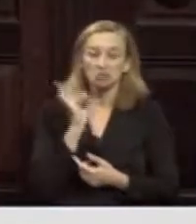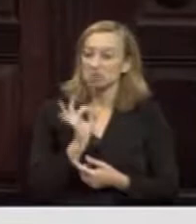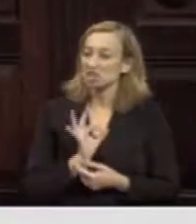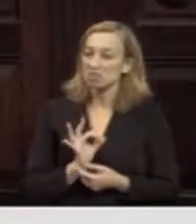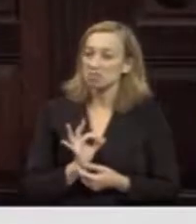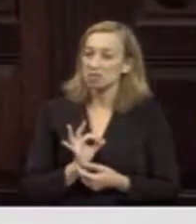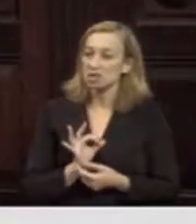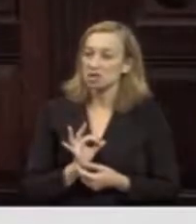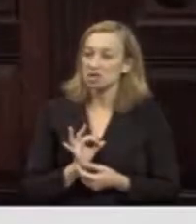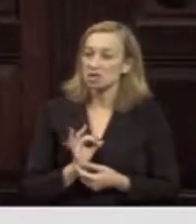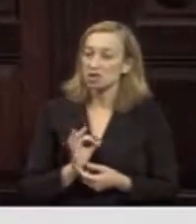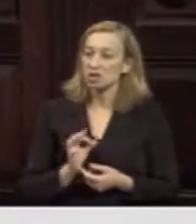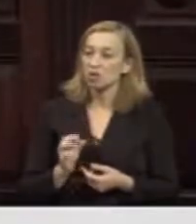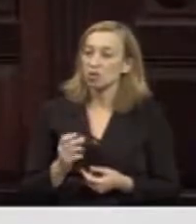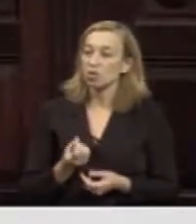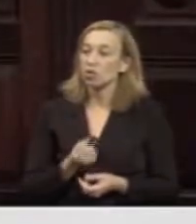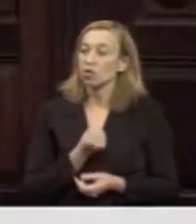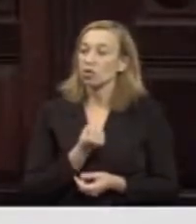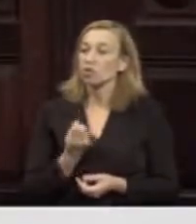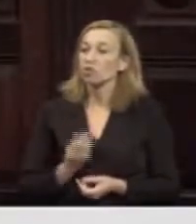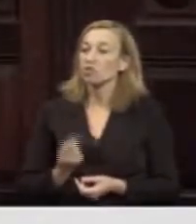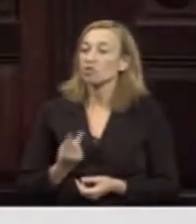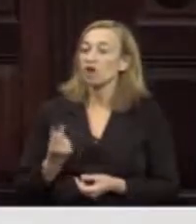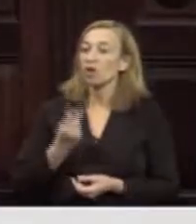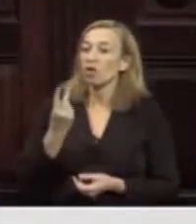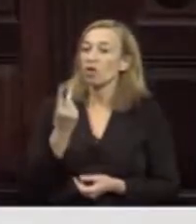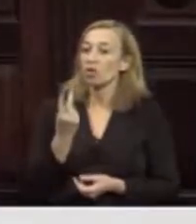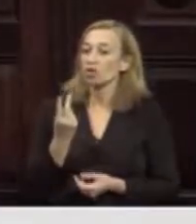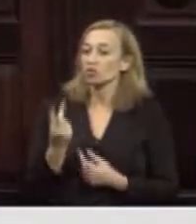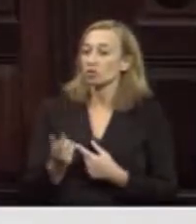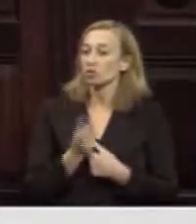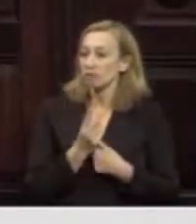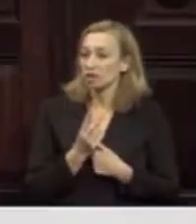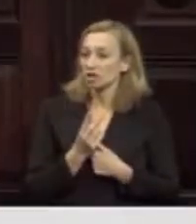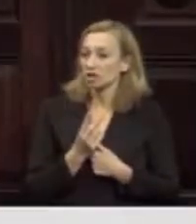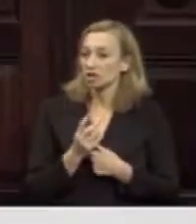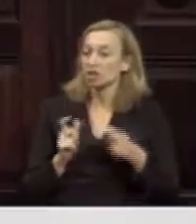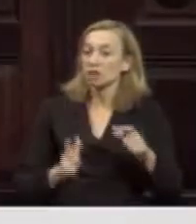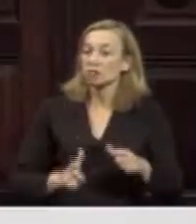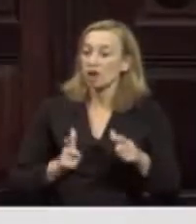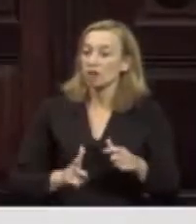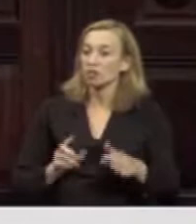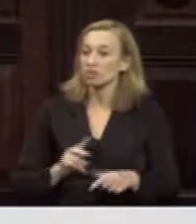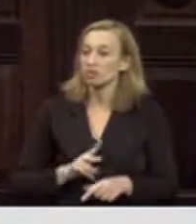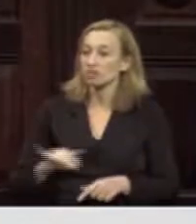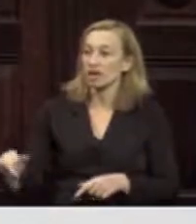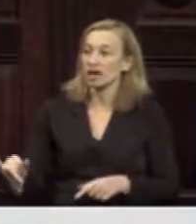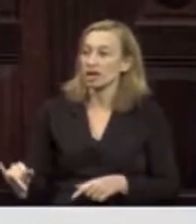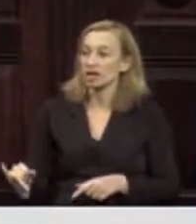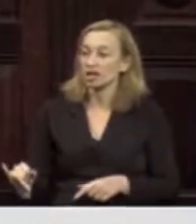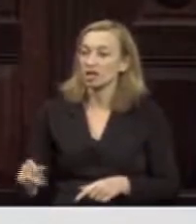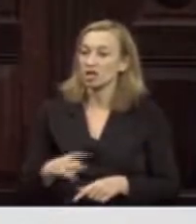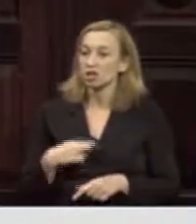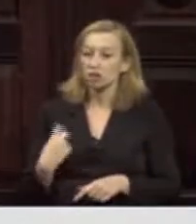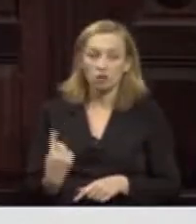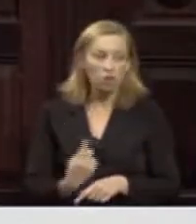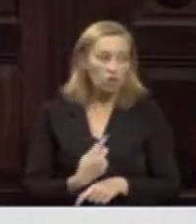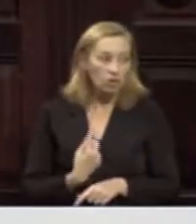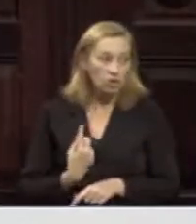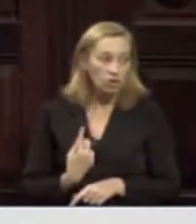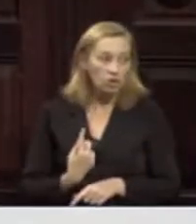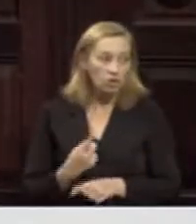o valor desse empréstimo e o valor das ações. Pois muito bem, com o nosso voto contra, isso foi aprovado. E